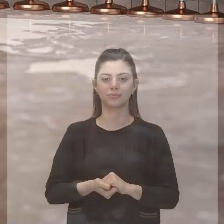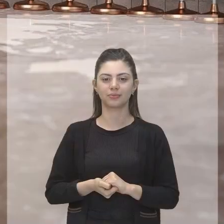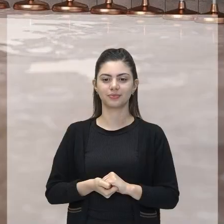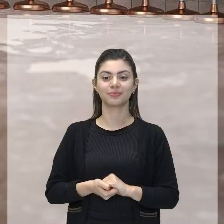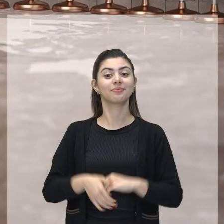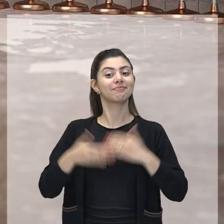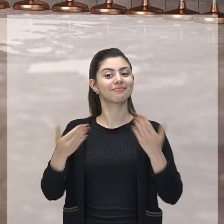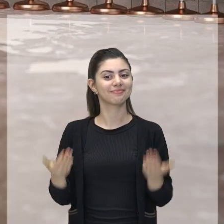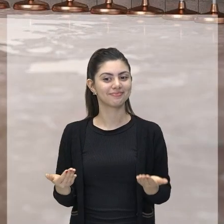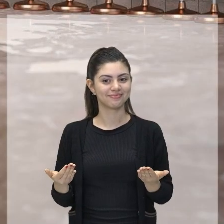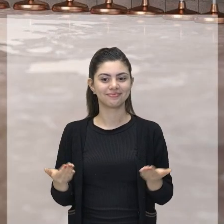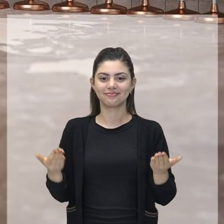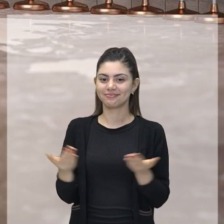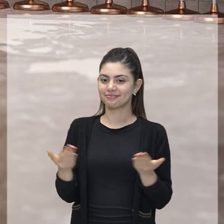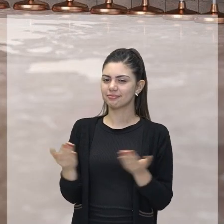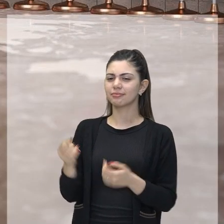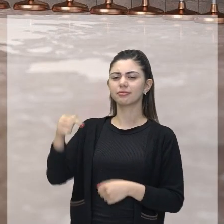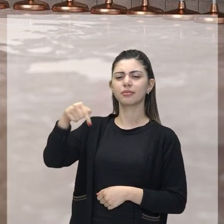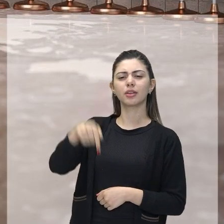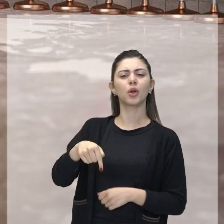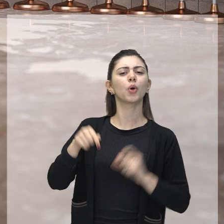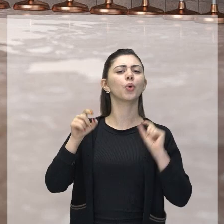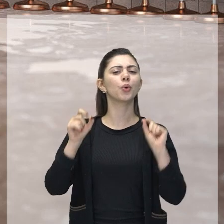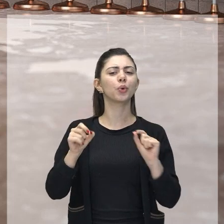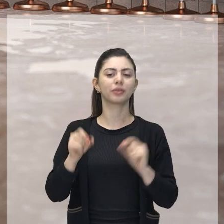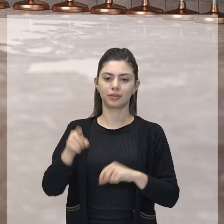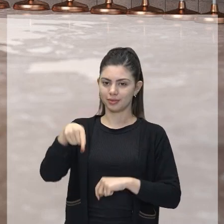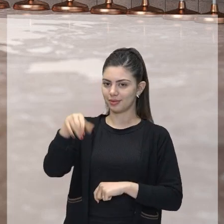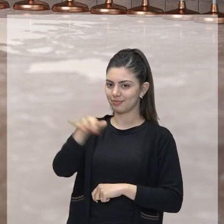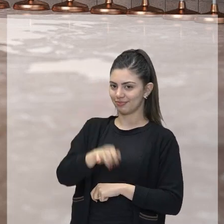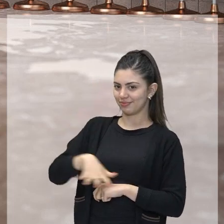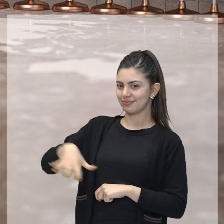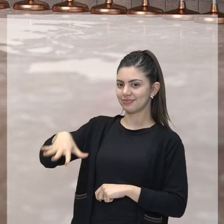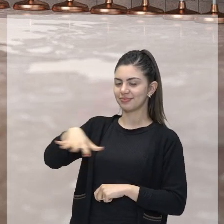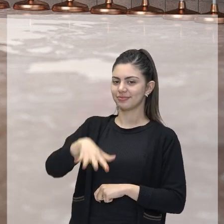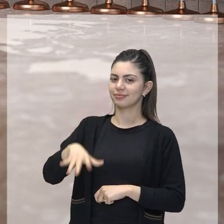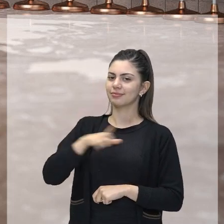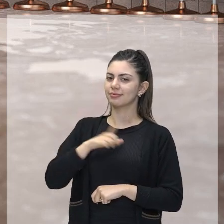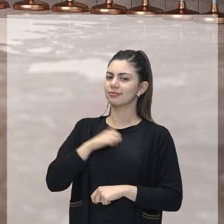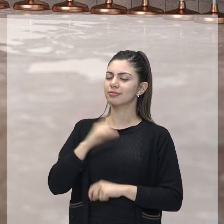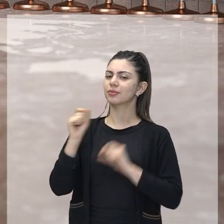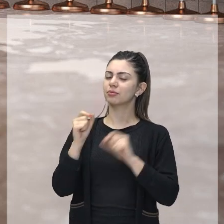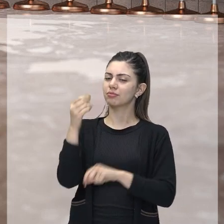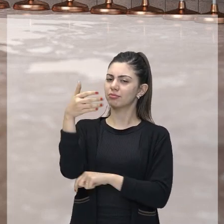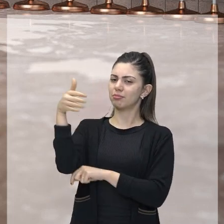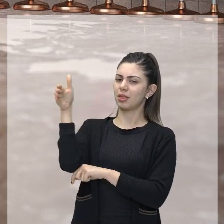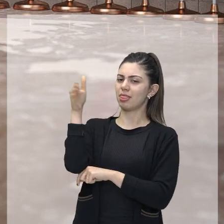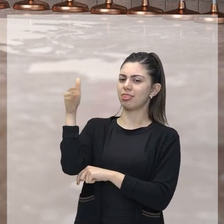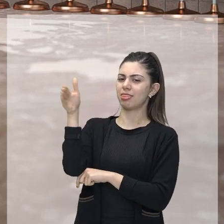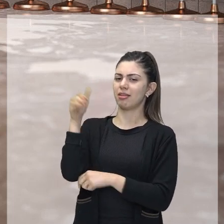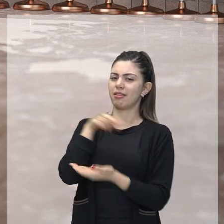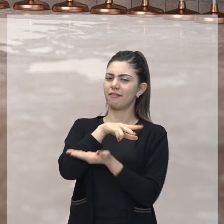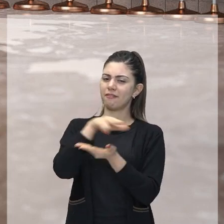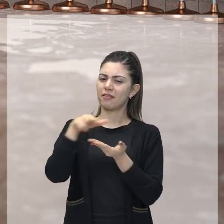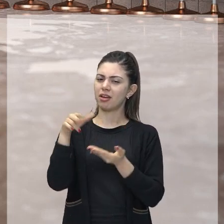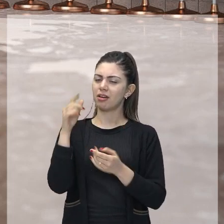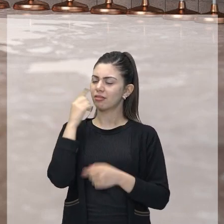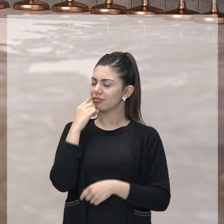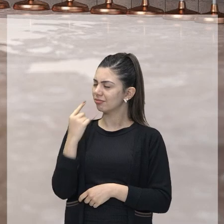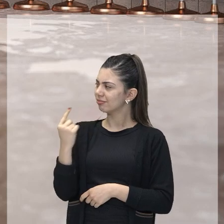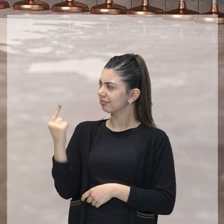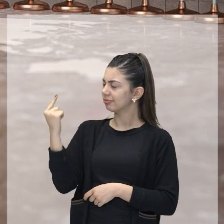Pessoal, eu estou aqui numa área com todas essas bandeiras, né, todos esses conjuntos aí de